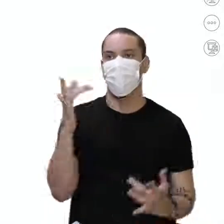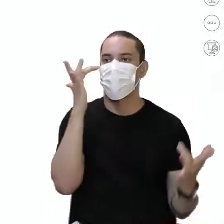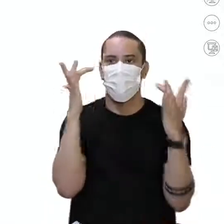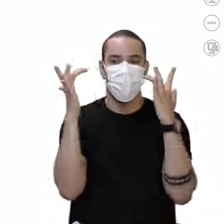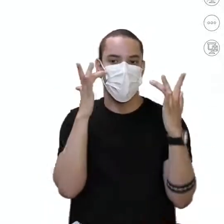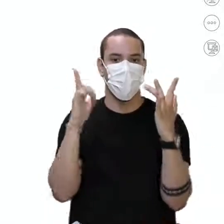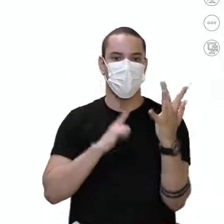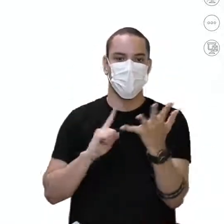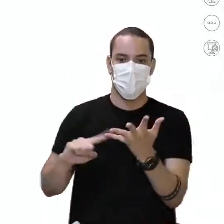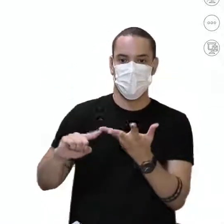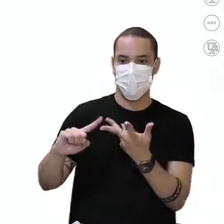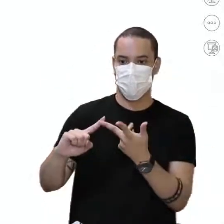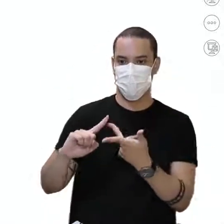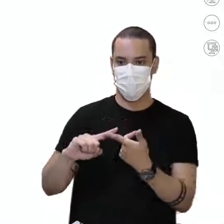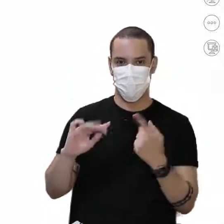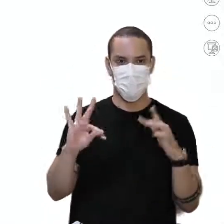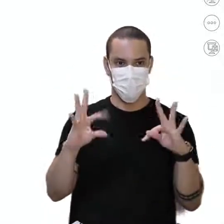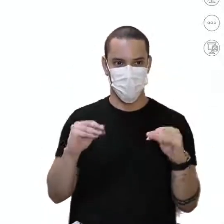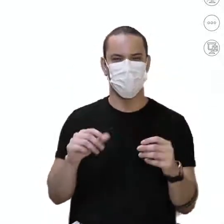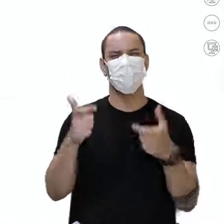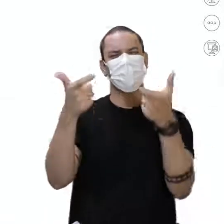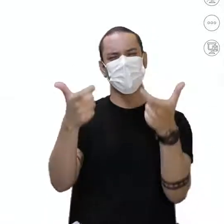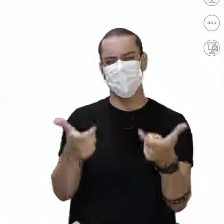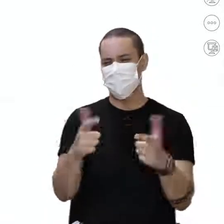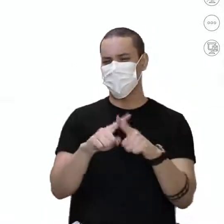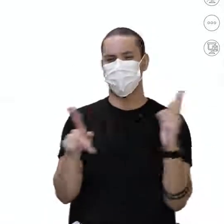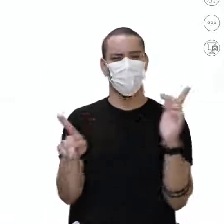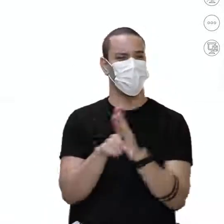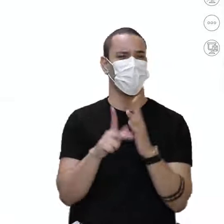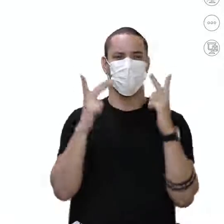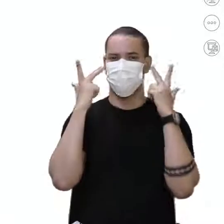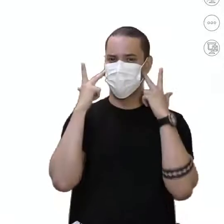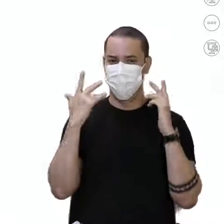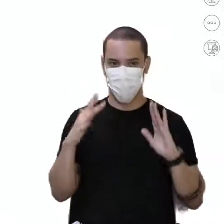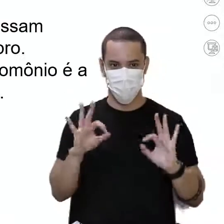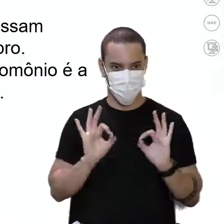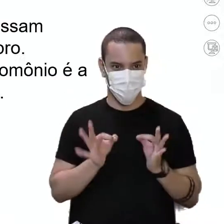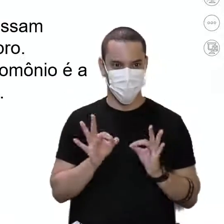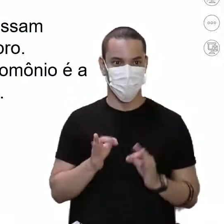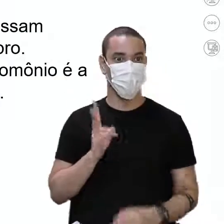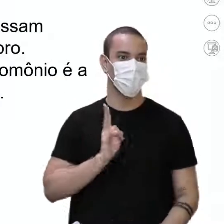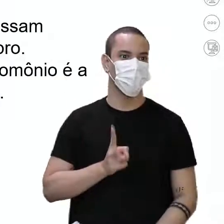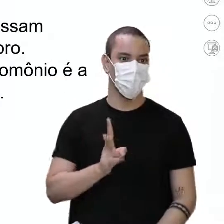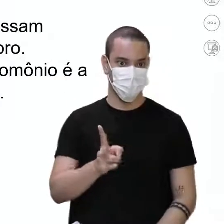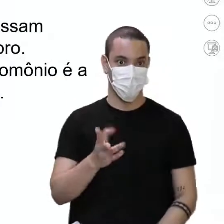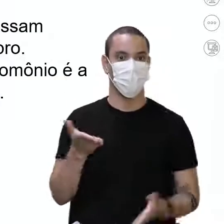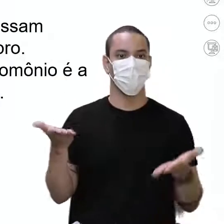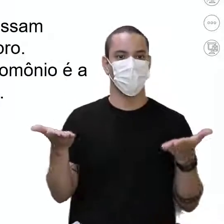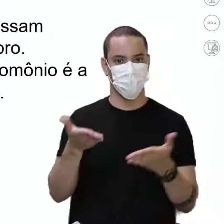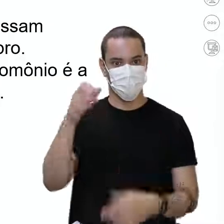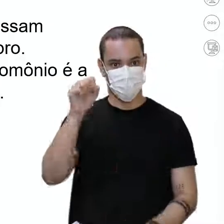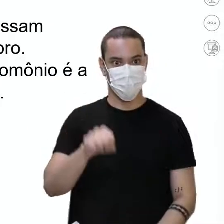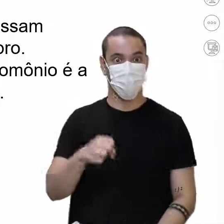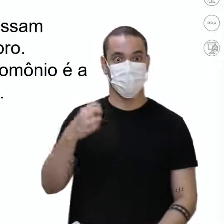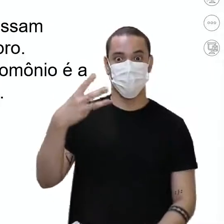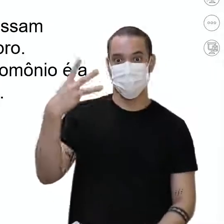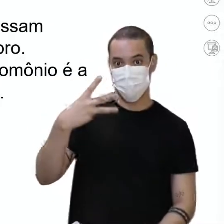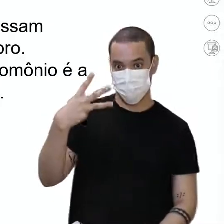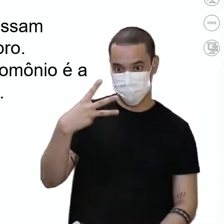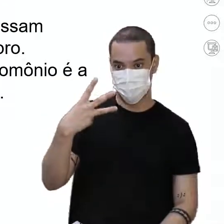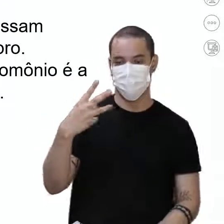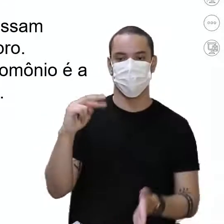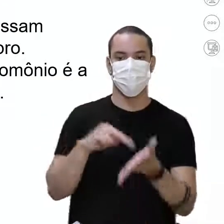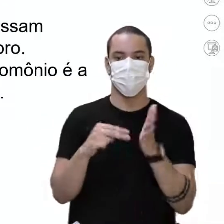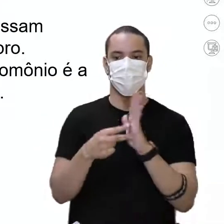tem todas essas reações. Chata essas reações, mas faz parte, né, gente? Então vamos seguir agora sim a 3, que